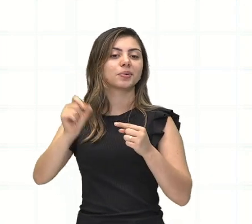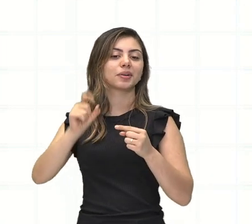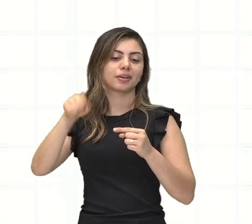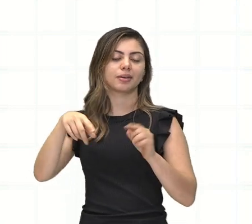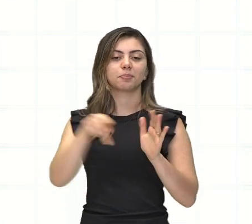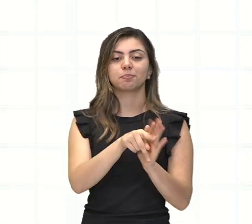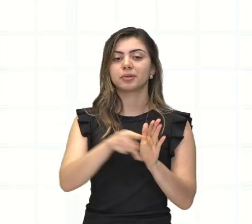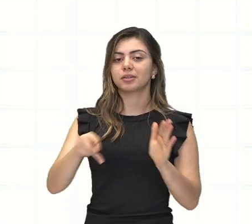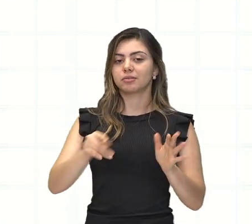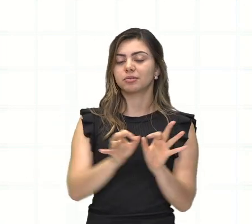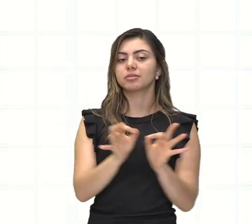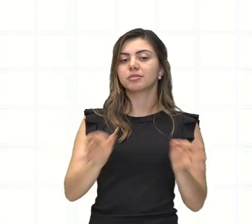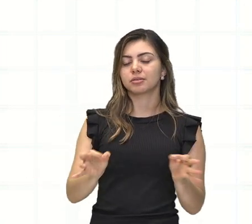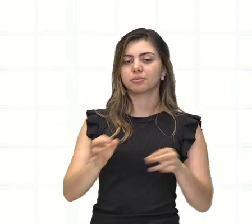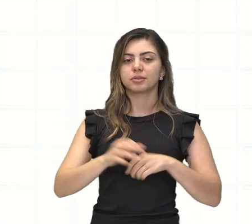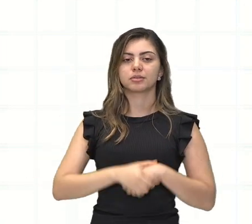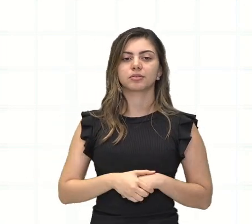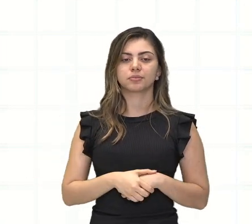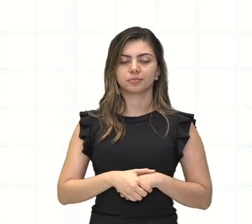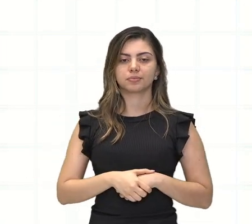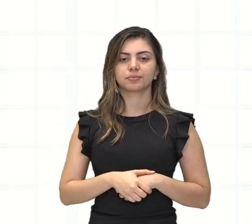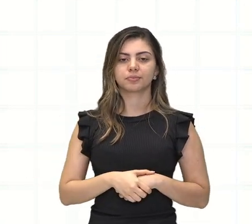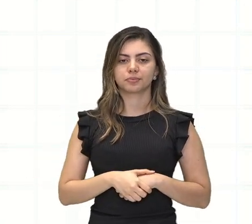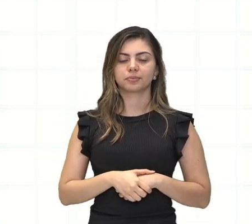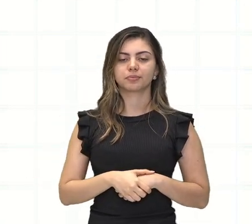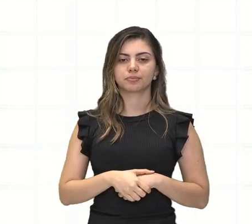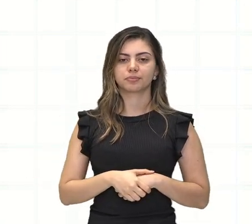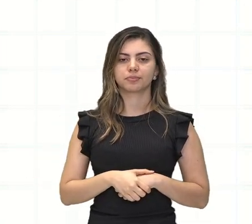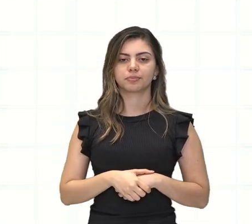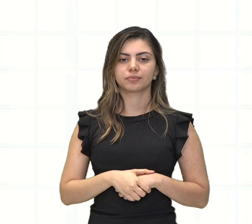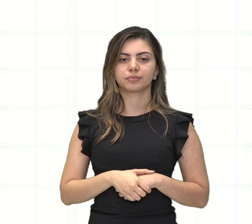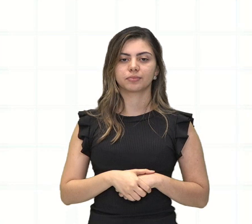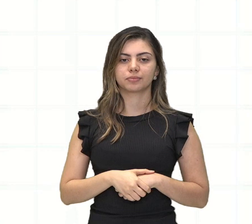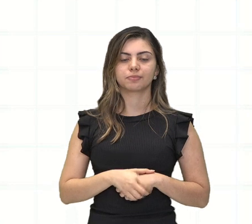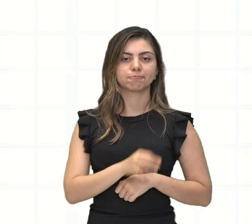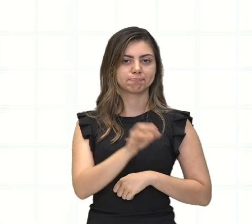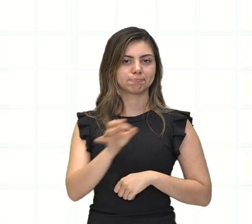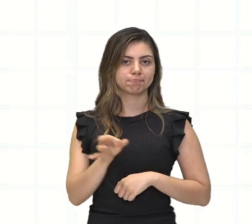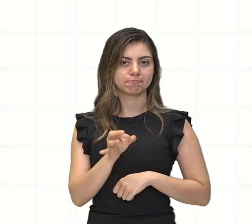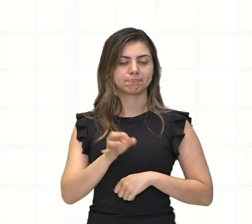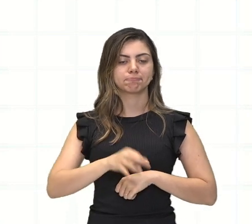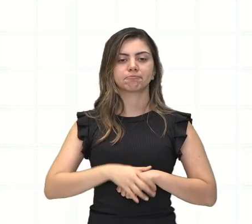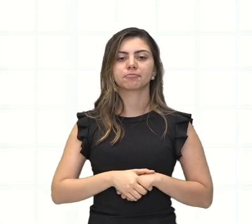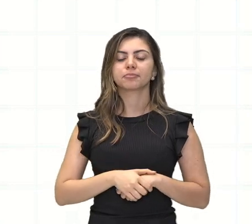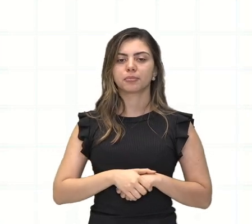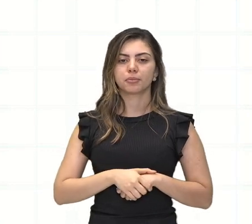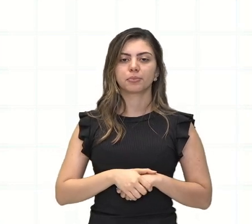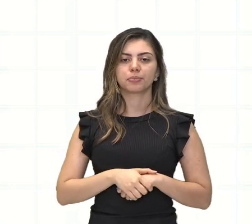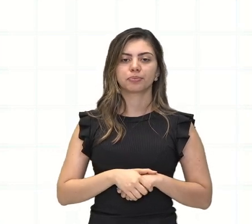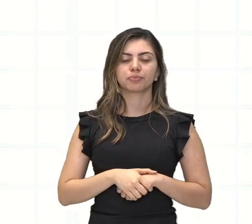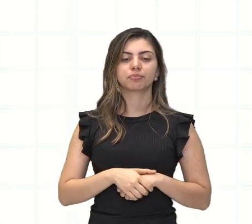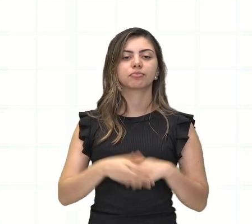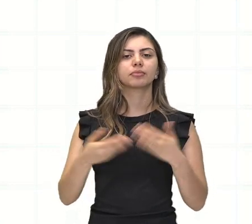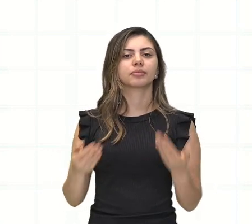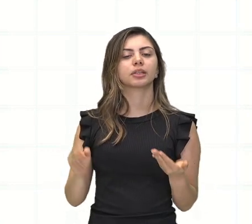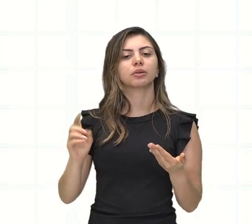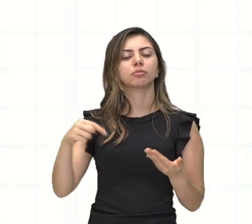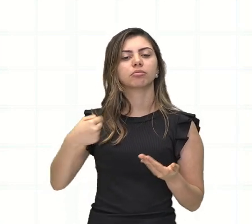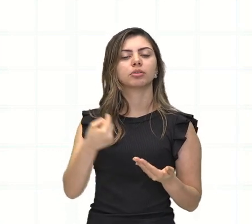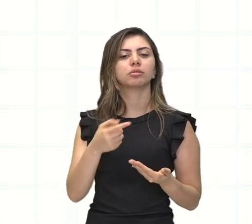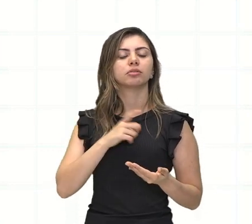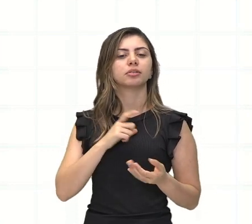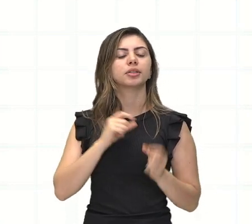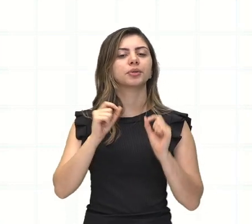classificamos como período simples, certo, turma? Quando nós falamos assim,